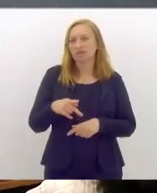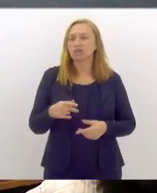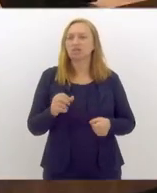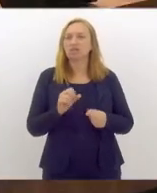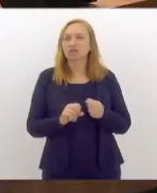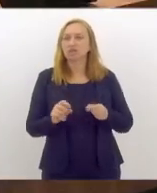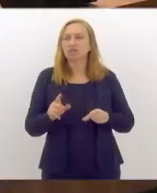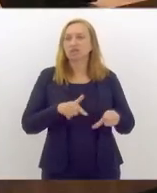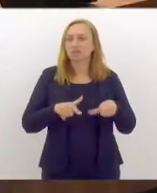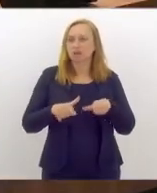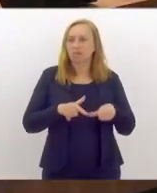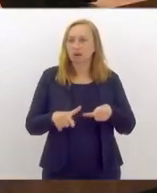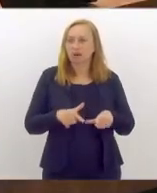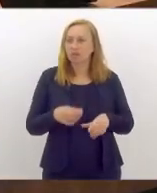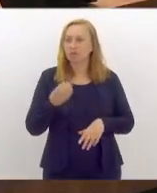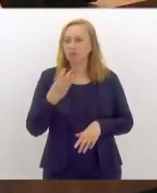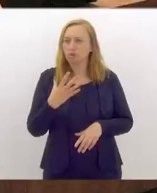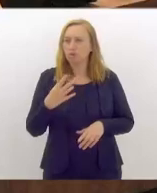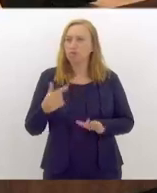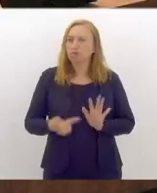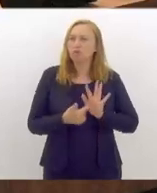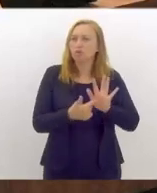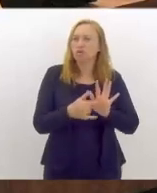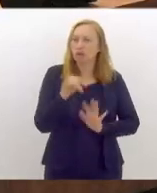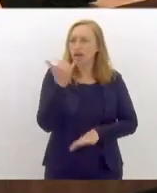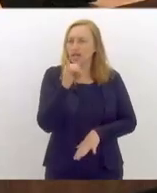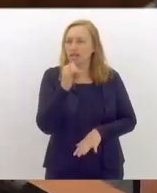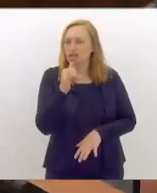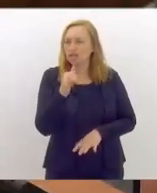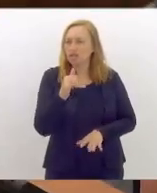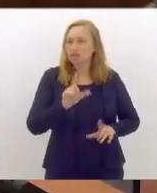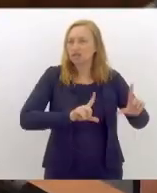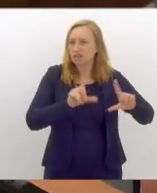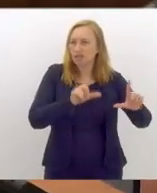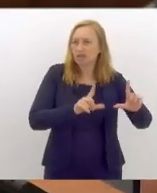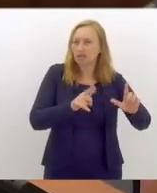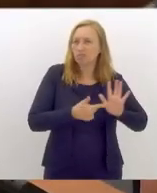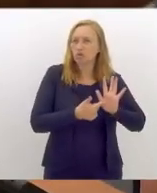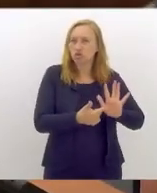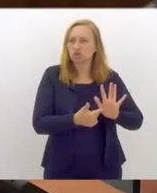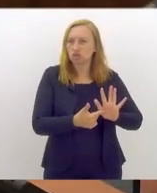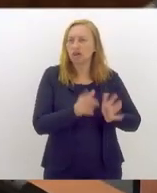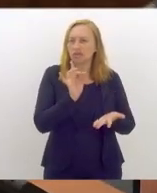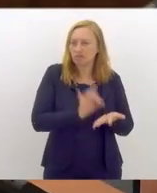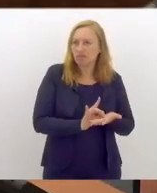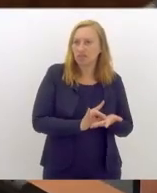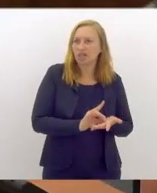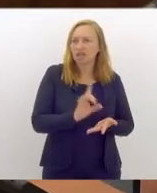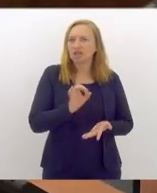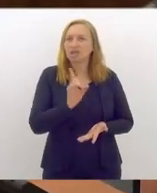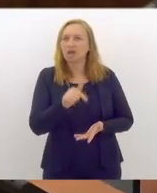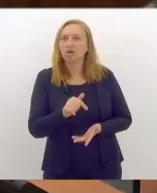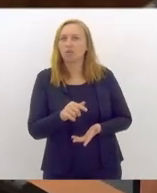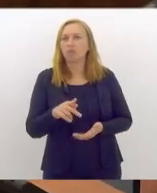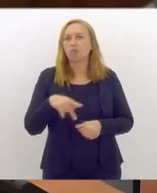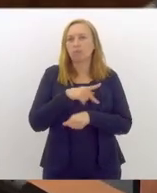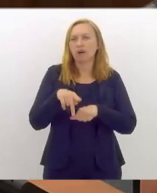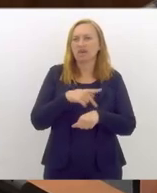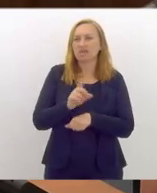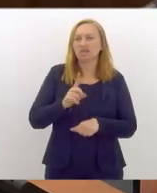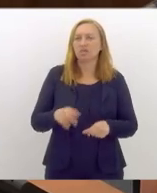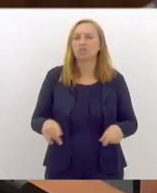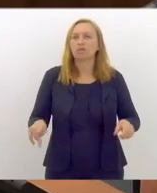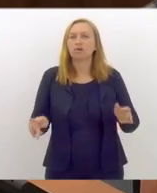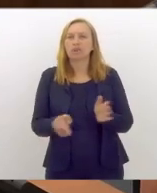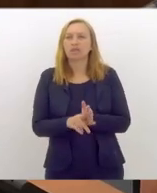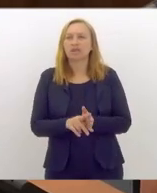fazer um trabalho relevante quando a gente trouxe essa vibração para tela né que a gente vai refletir o nosso país de verdade não um país que não é um país que não é o nosso país